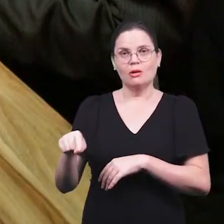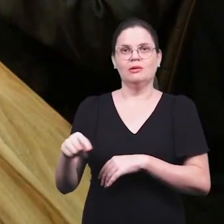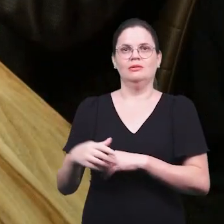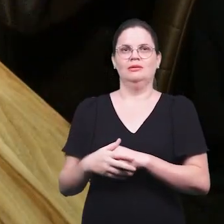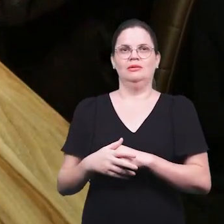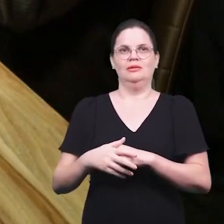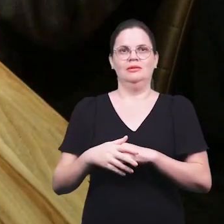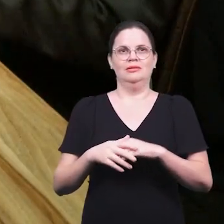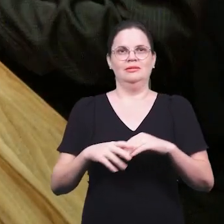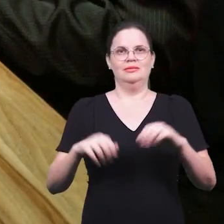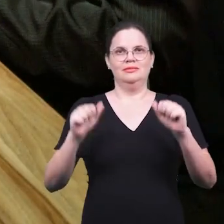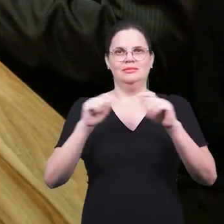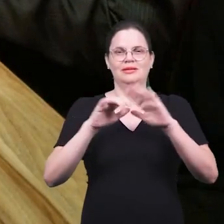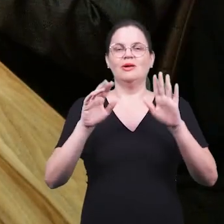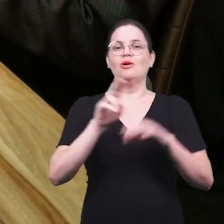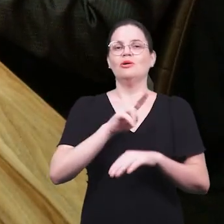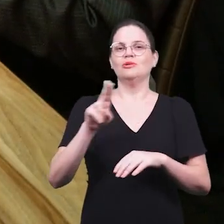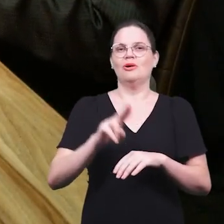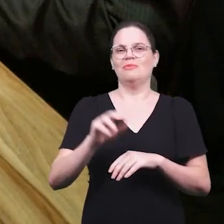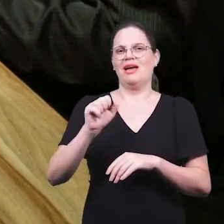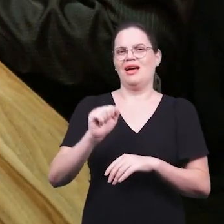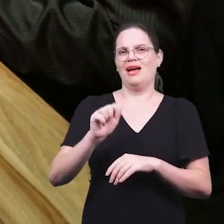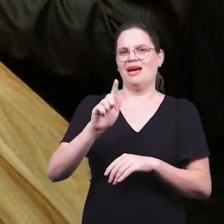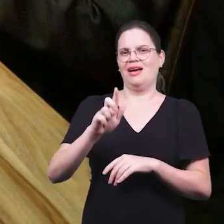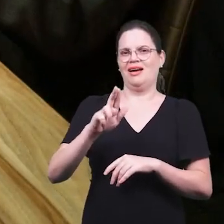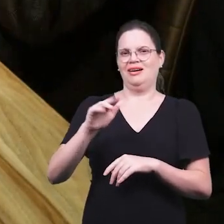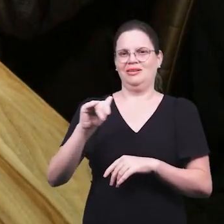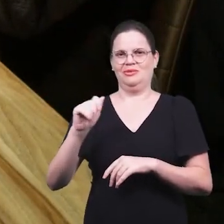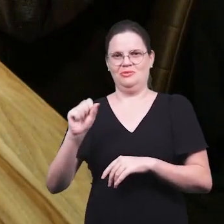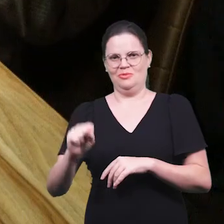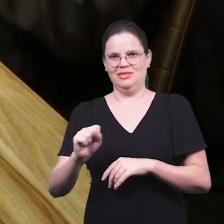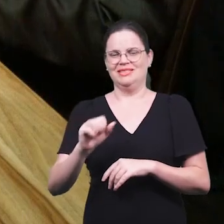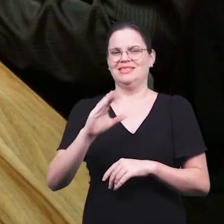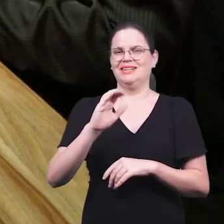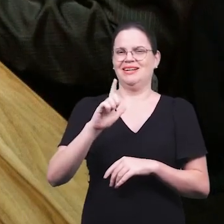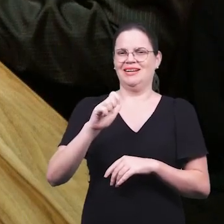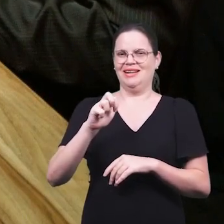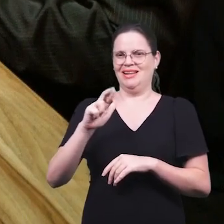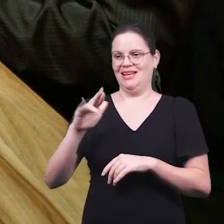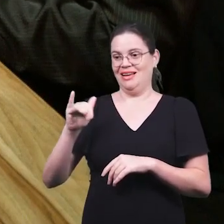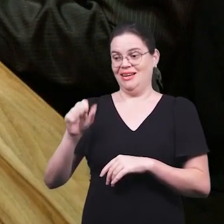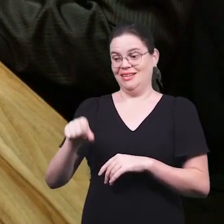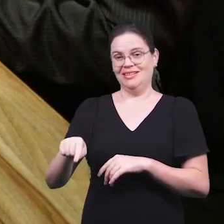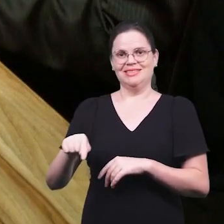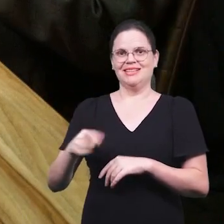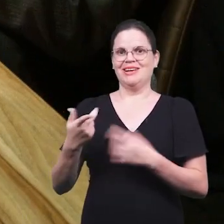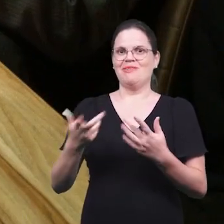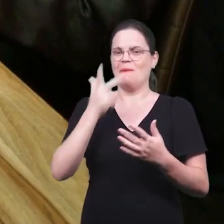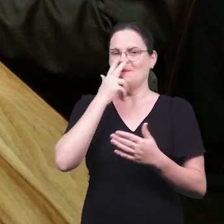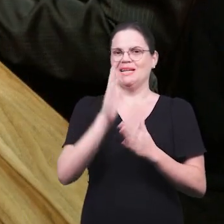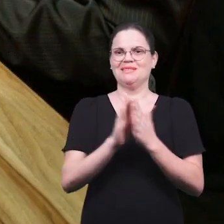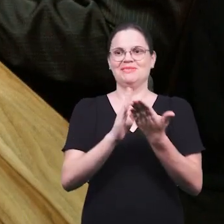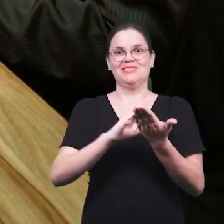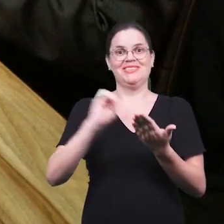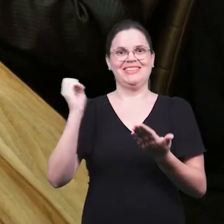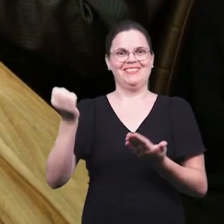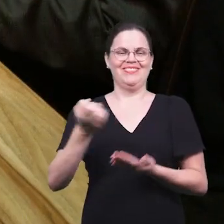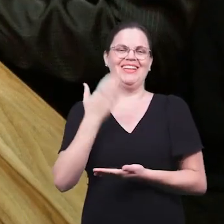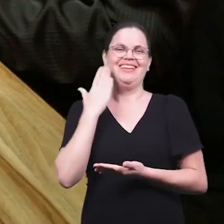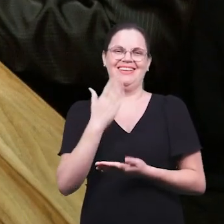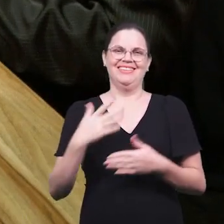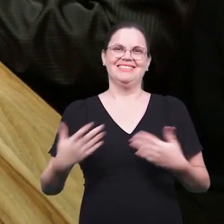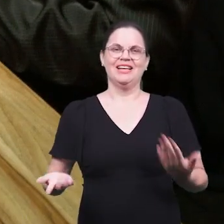nome da cidade. Pensa assim. Clareia aí a sua visão. Águas claras. Né? A